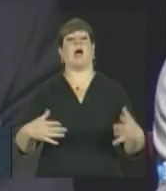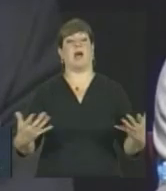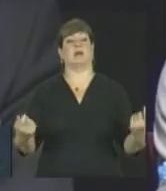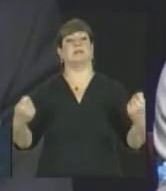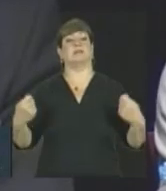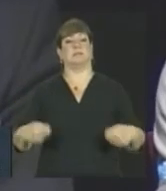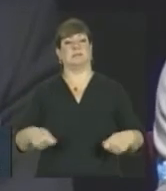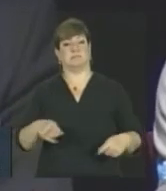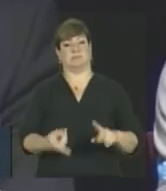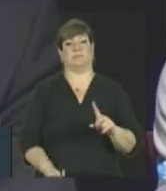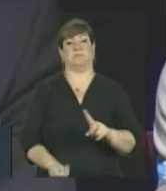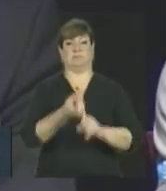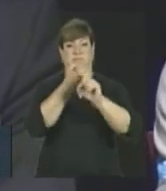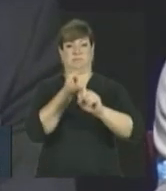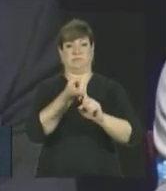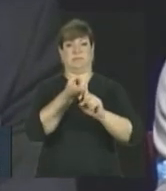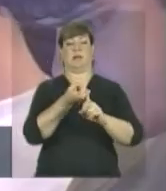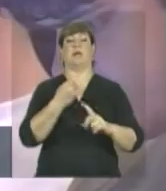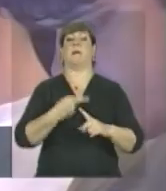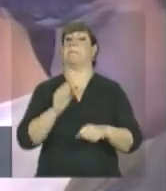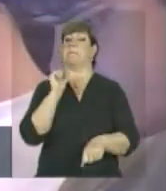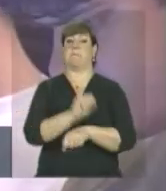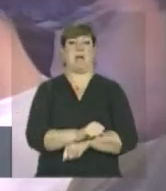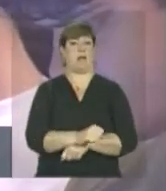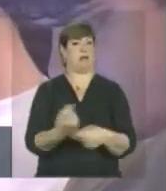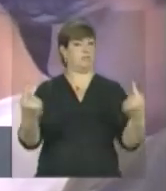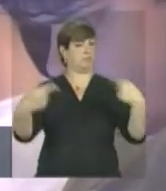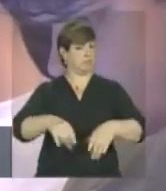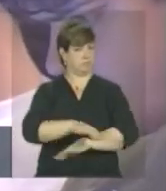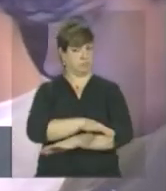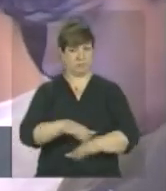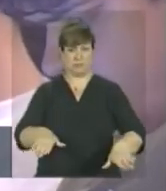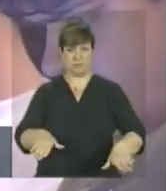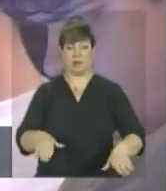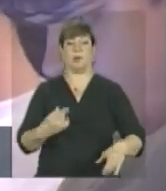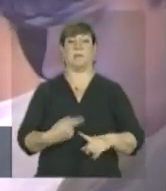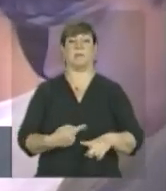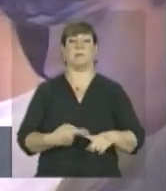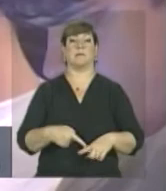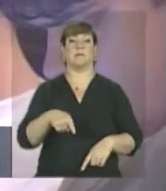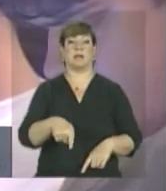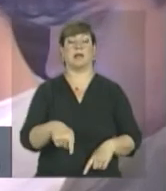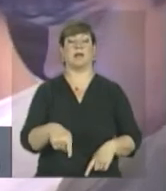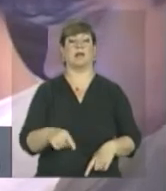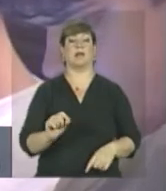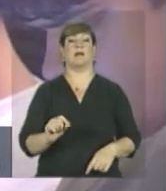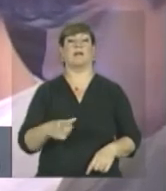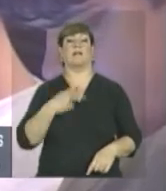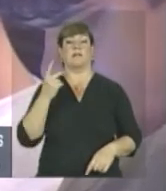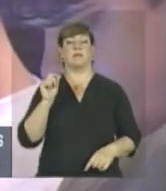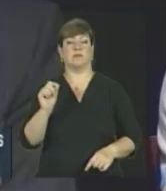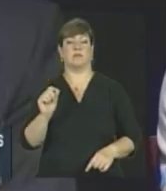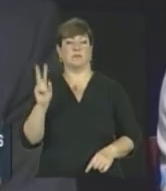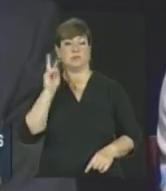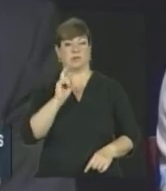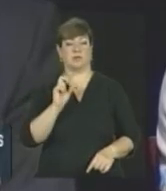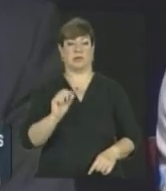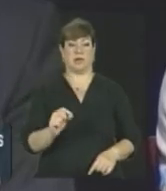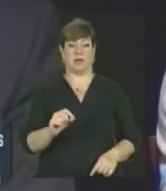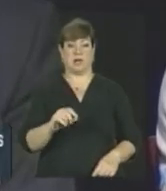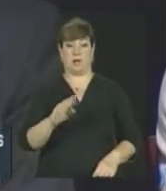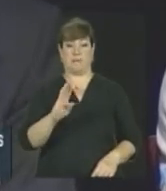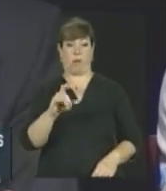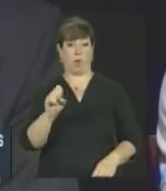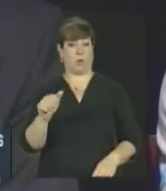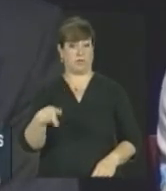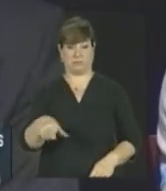necessariamente ele é suspenso e para de competir. Então, na verdade, ele deixa de ser elegível ao bolso a partir do